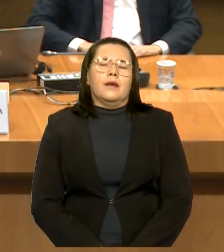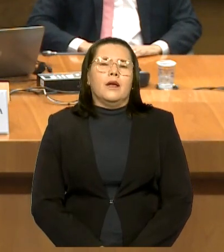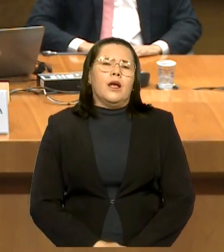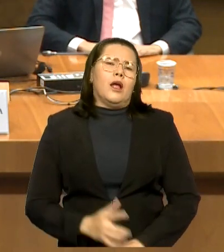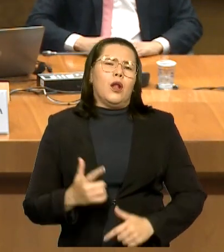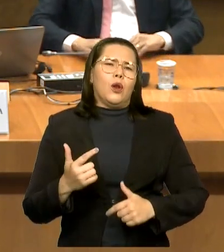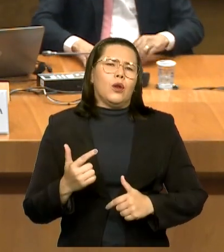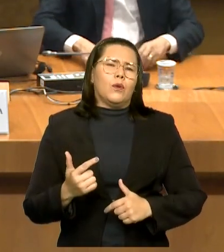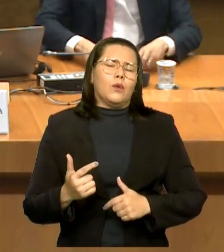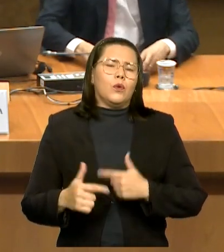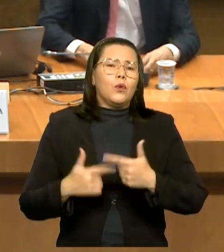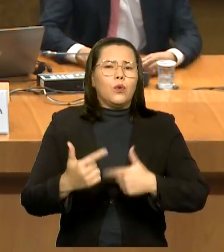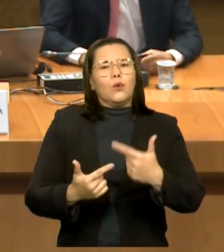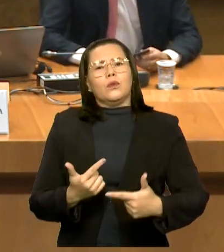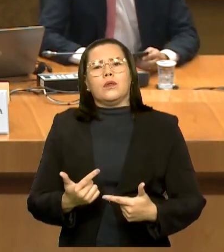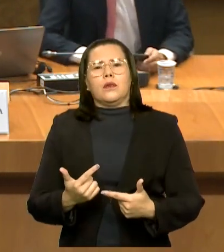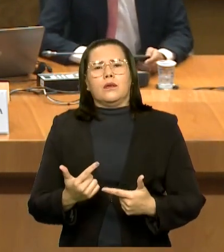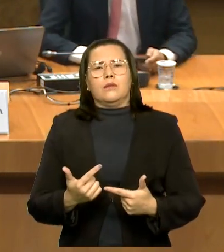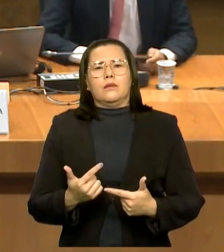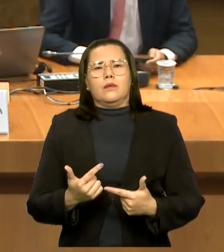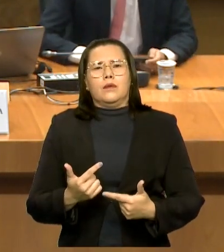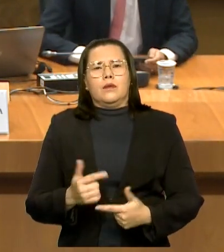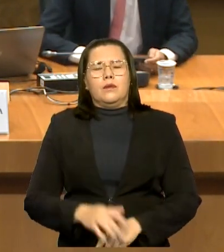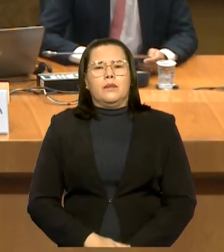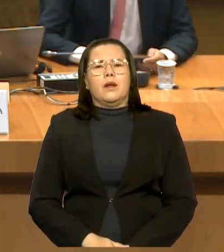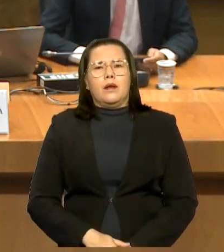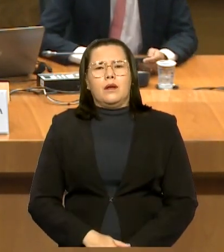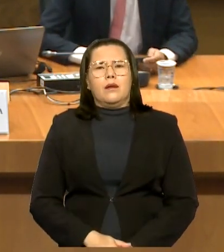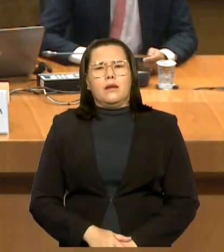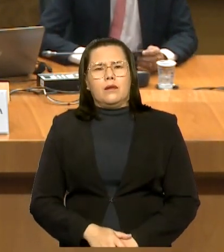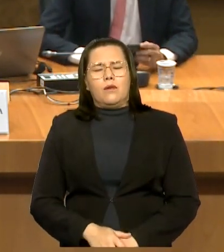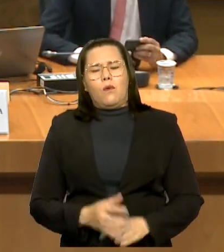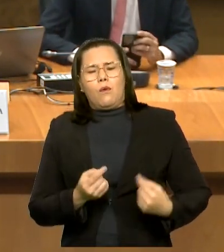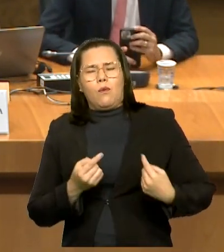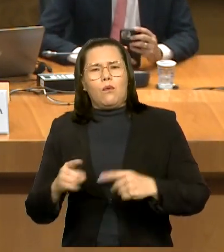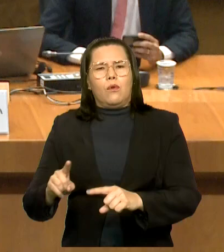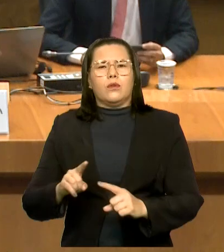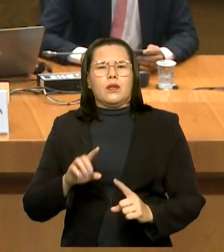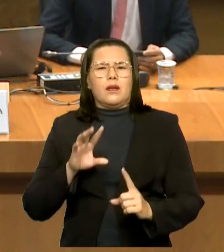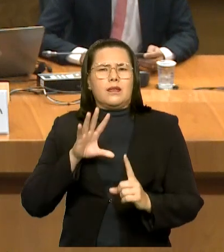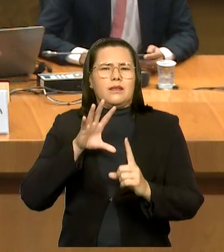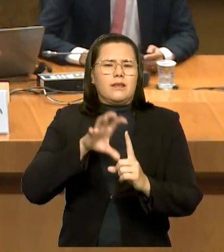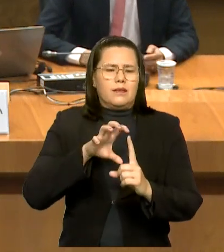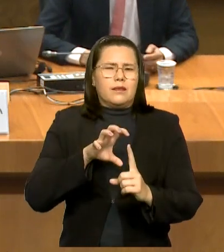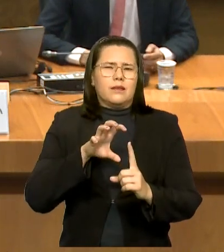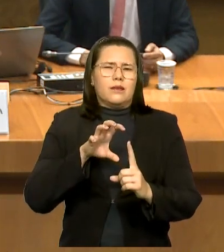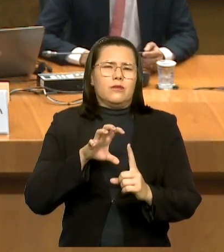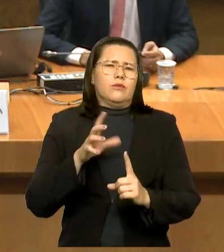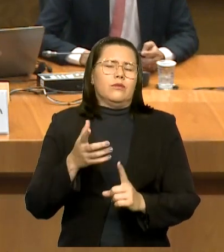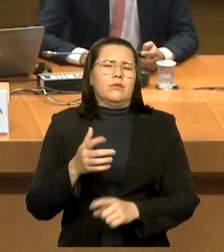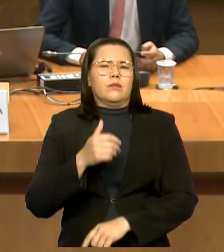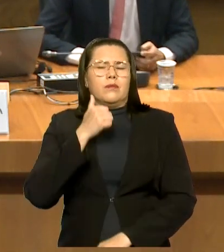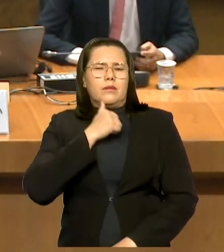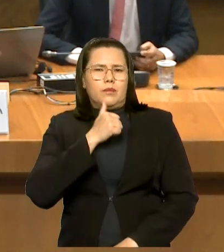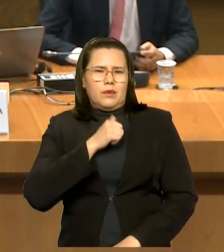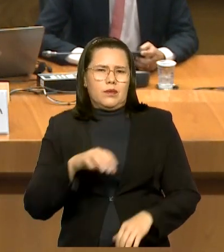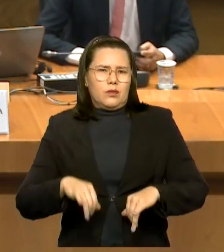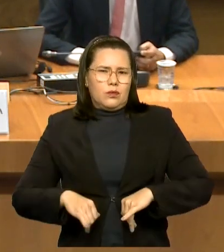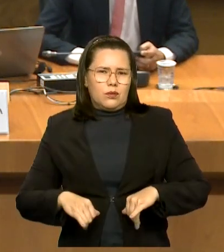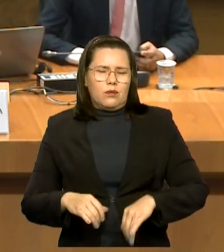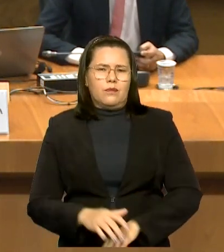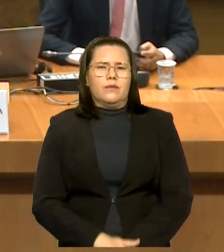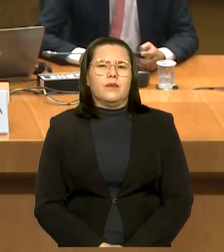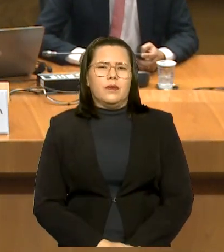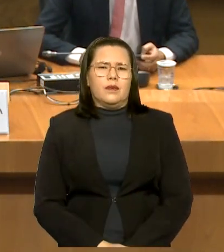outras violências no âmbito das instituições de ensino superior do Estado do Maranhão, relator deputado Carlos Lula, também fica transferido para a